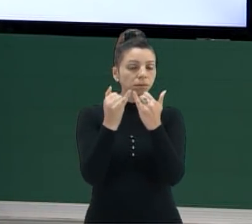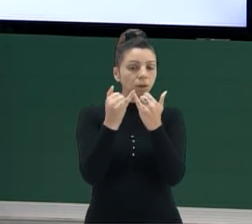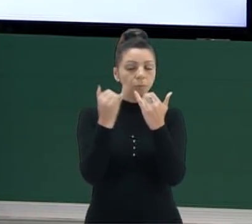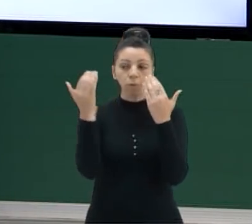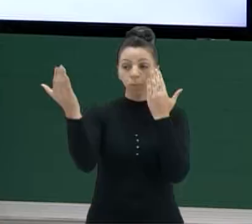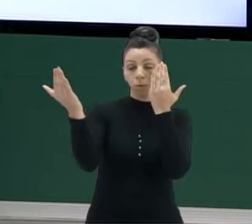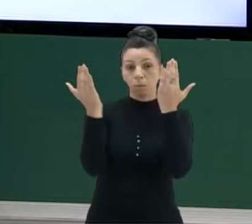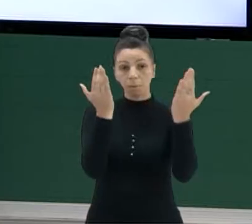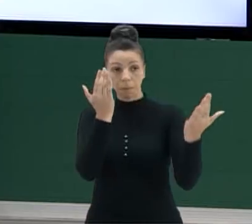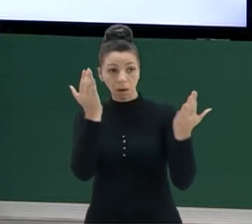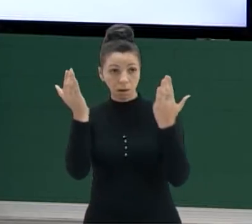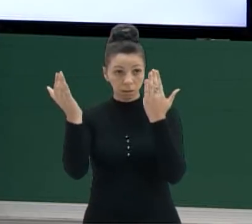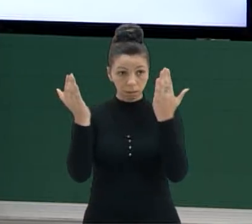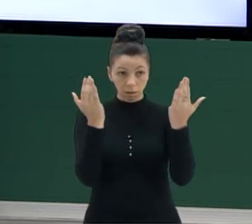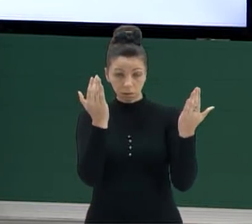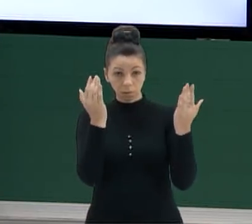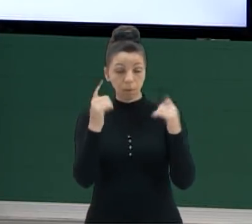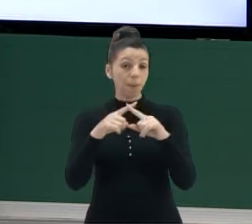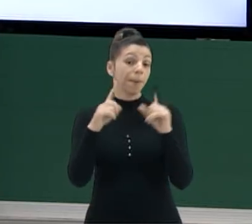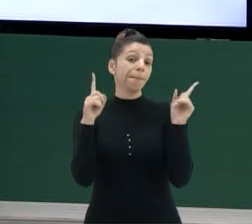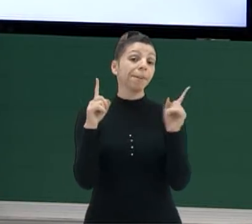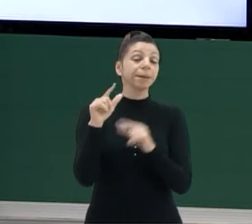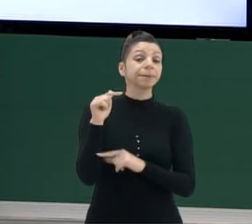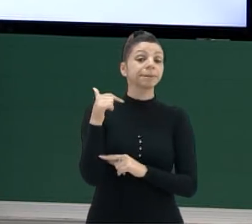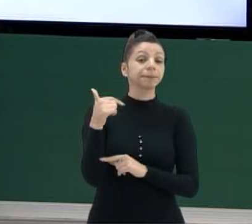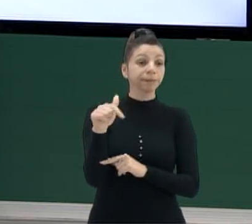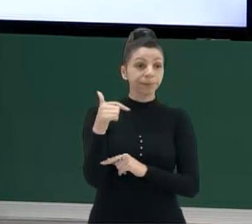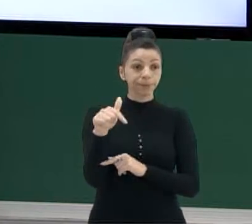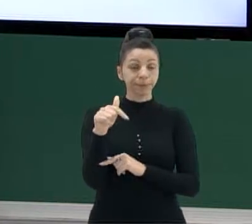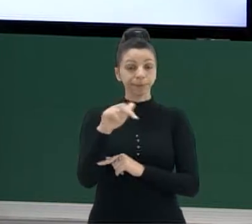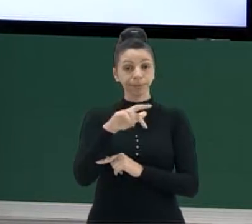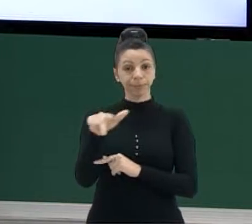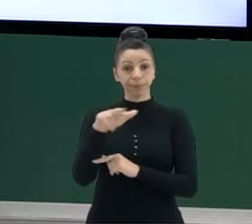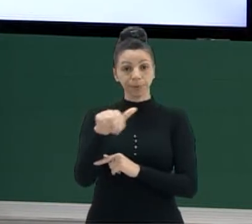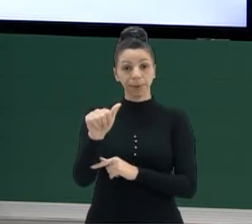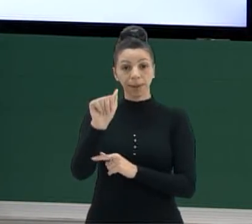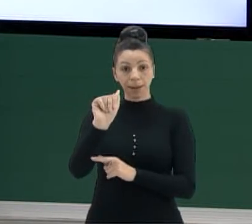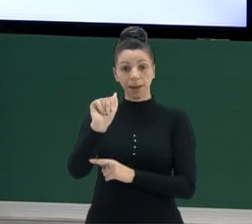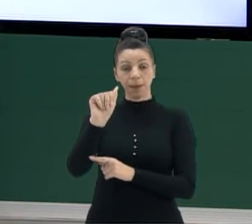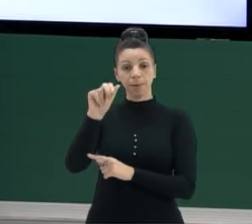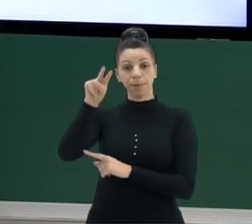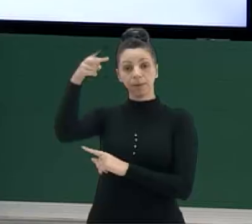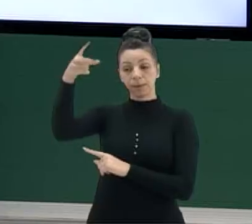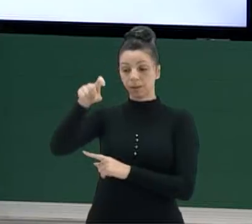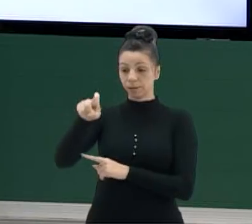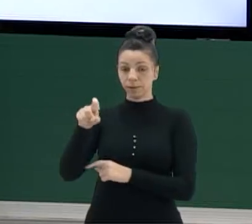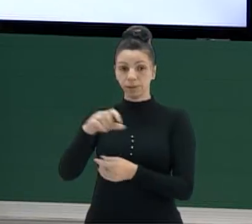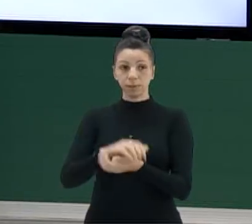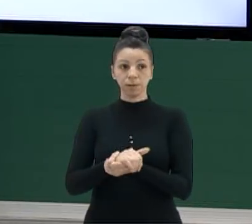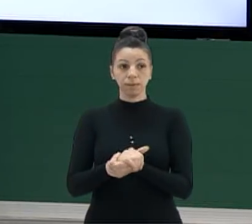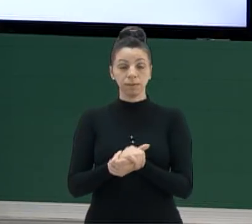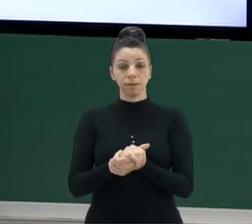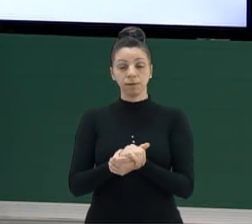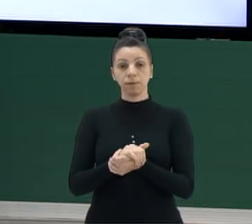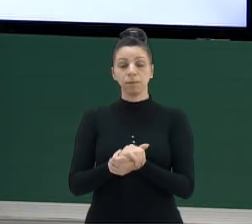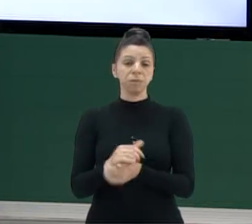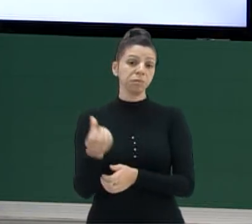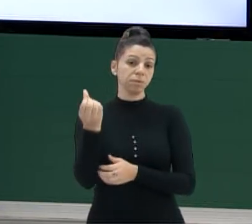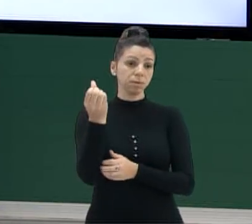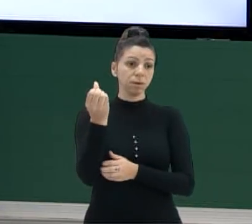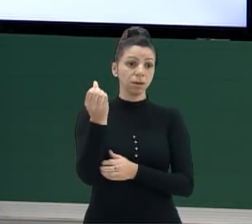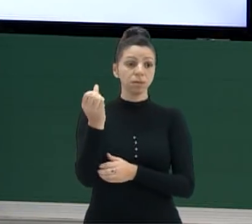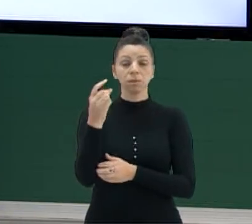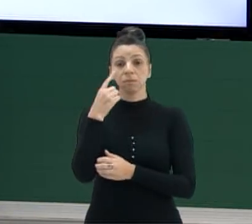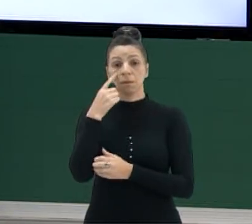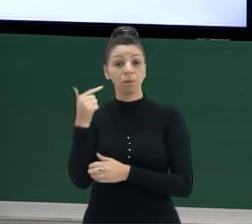comparando com o primeiro, mas ele não é o ax², e sim a² de x. E o último, a² de x². E qual foi